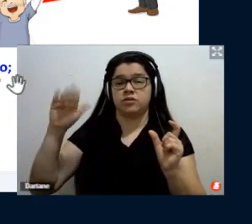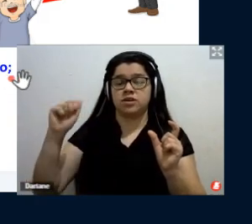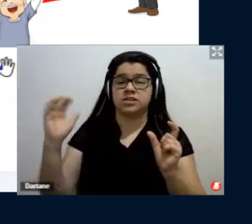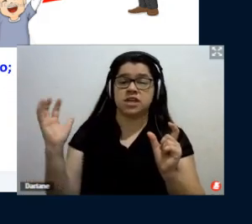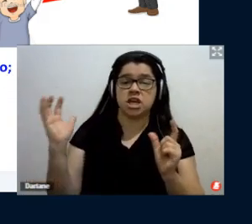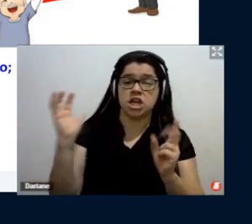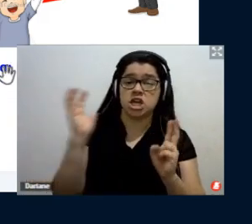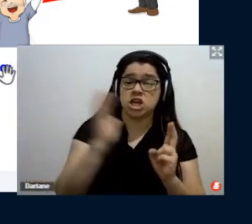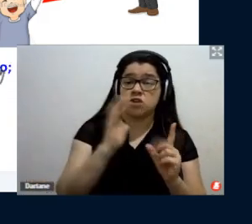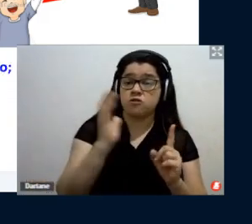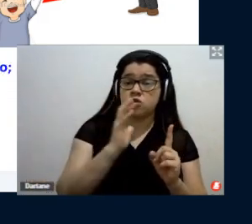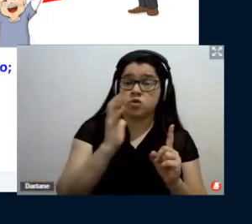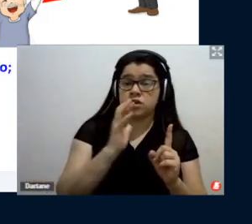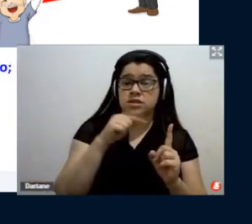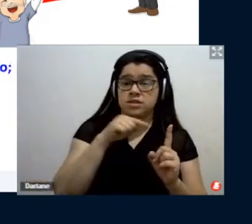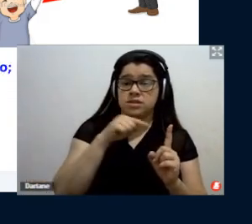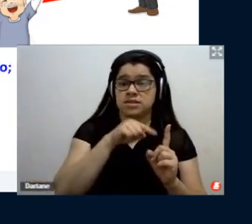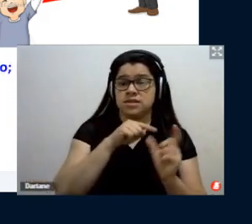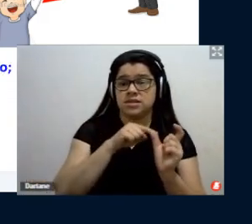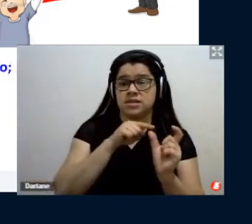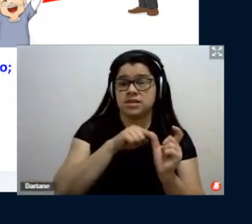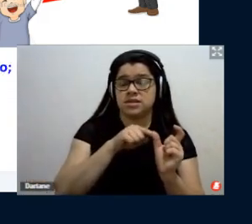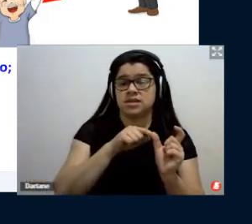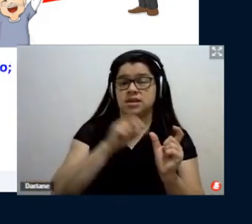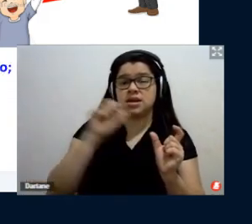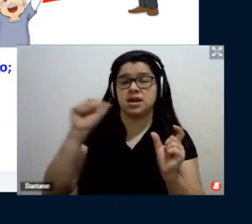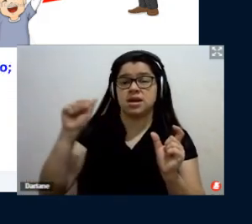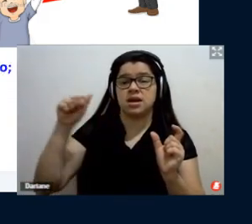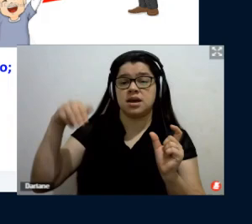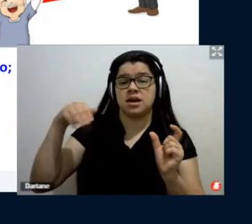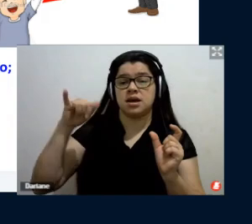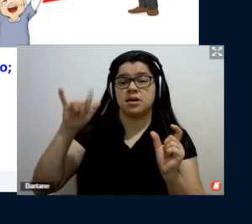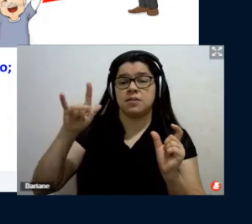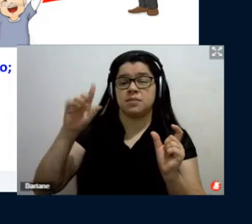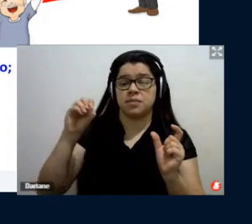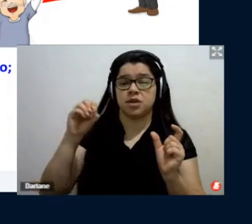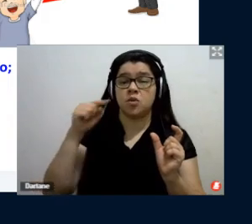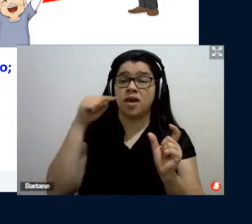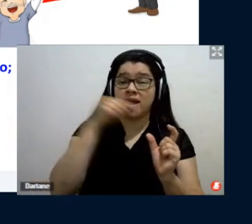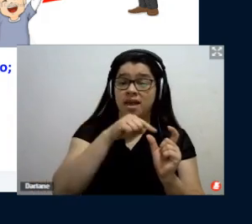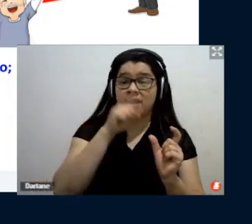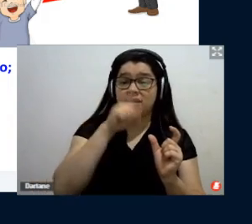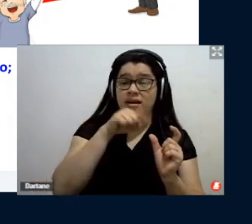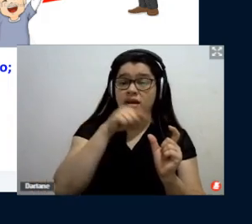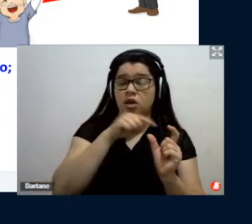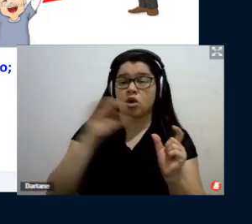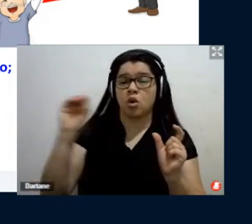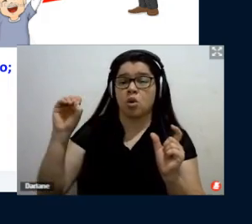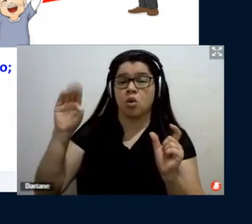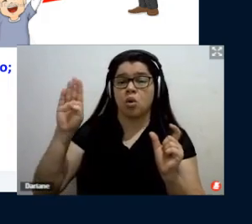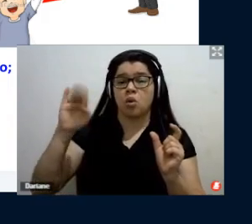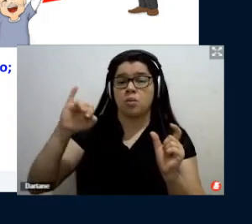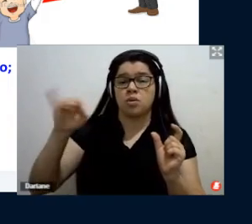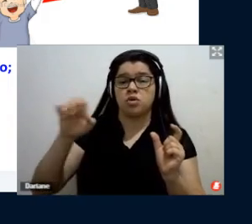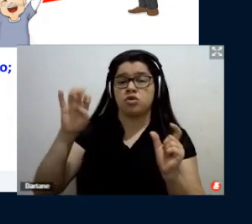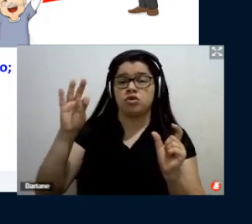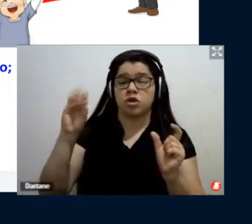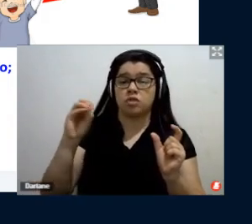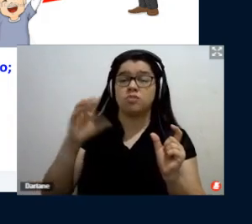um objeto, então de infância é um predicativo.